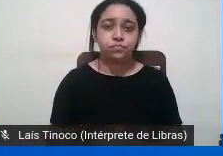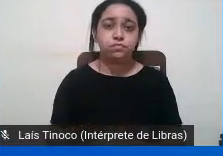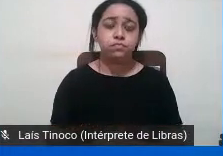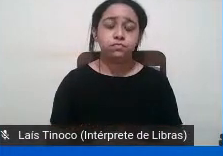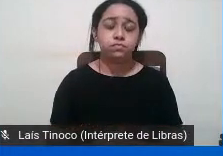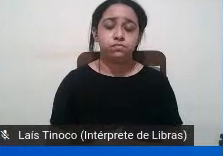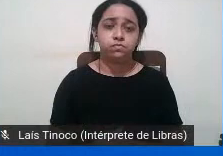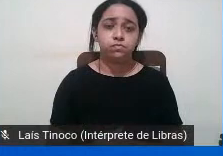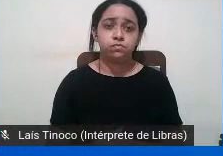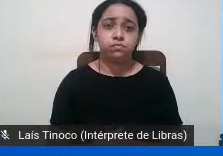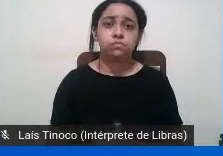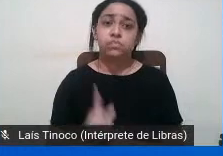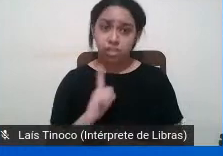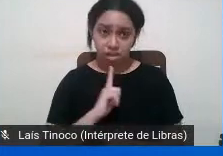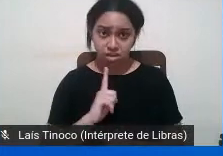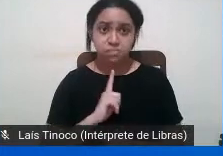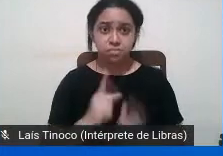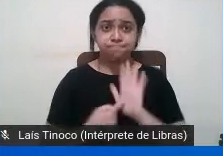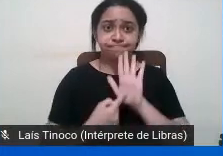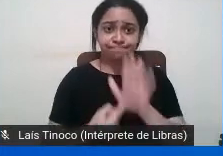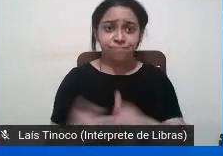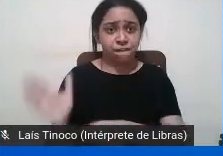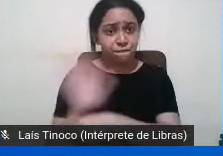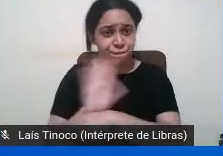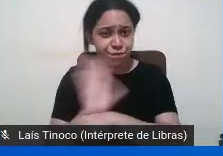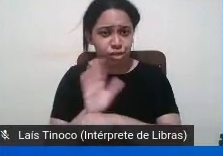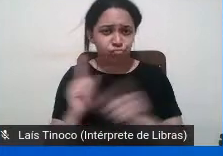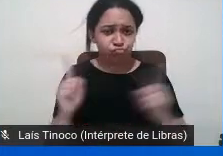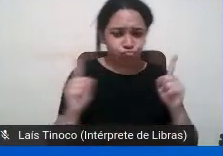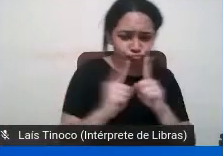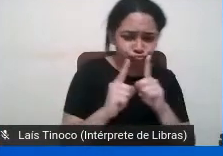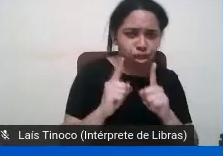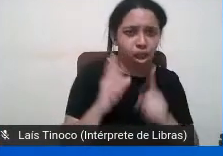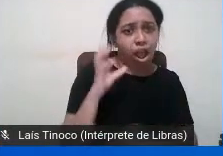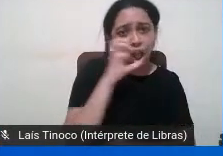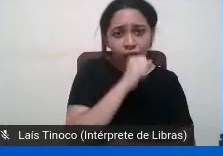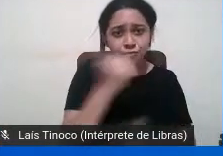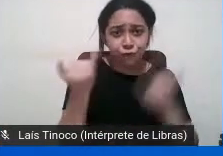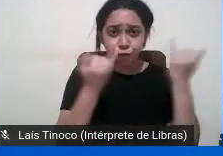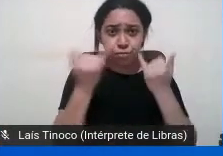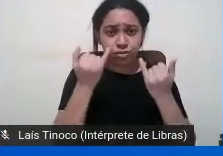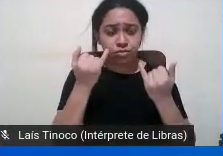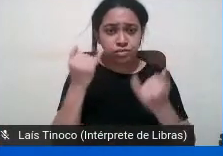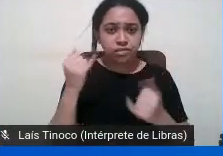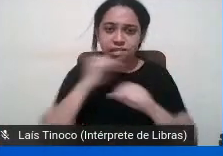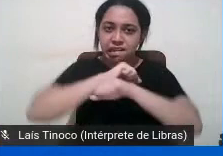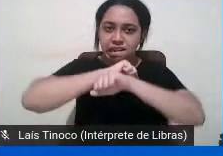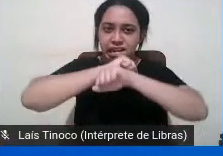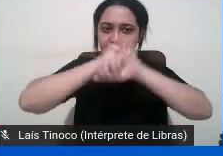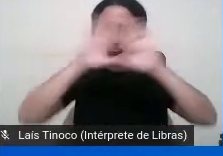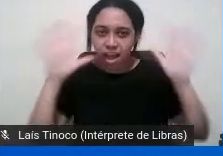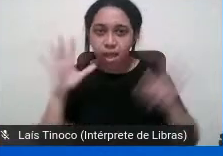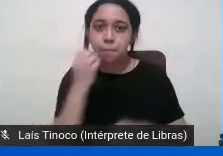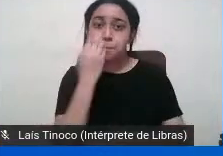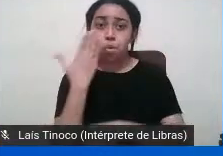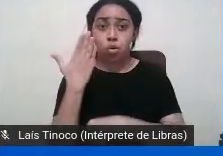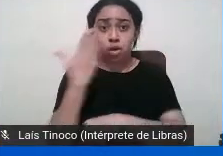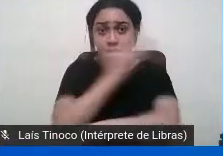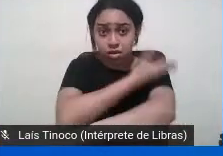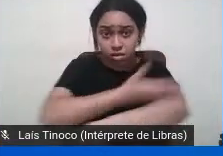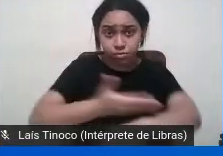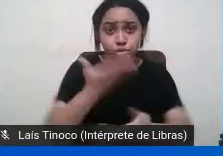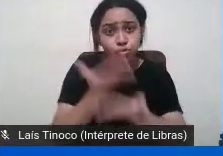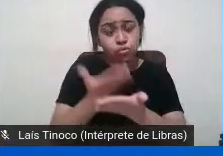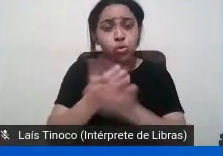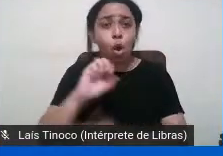Nós também temos vídeos né vídeos curtos com informações bem objetivas vamos hábitos de estudos ou arte